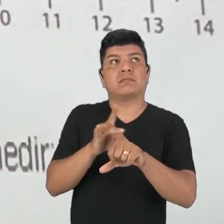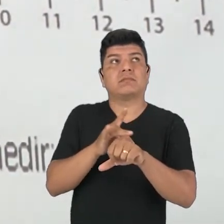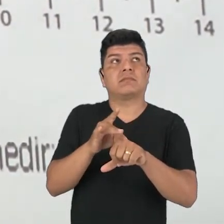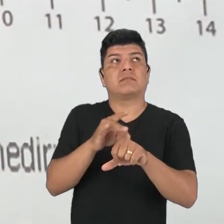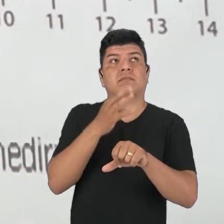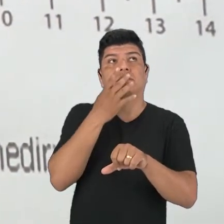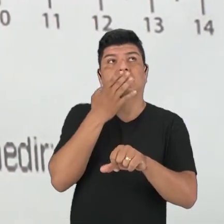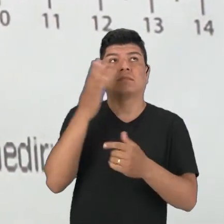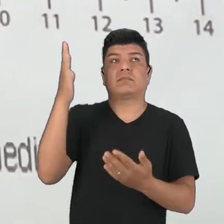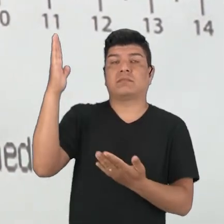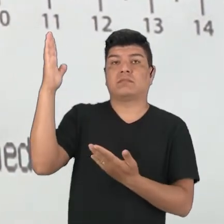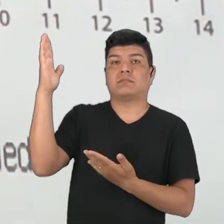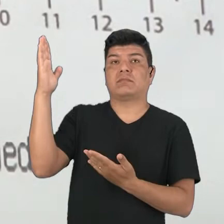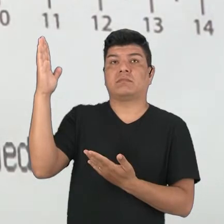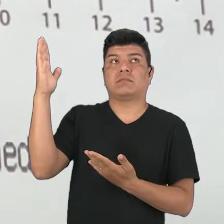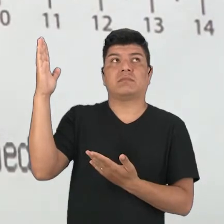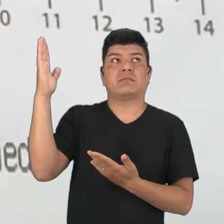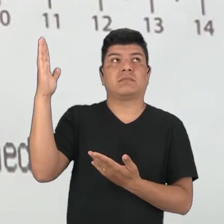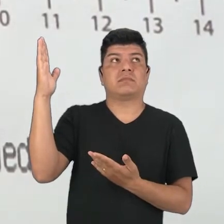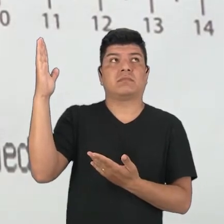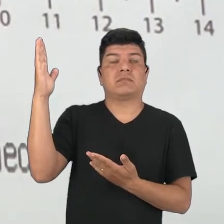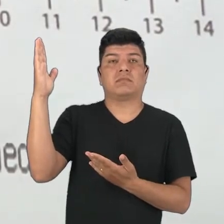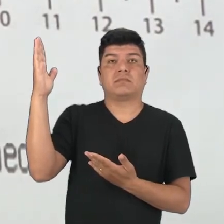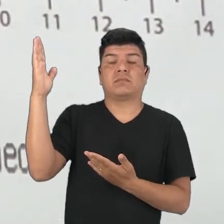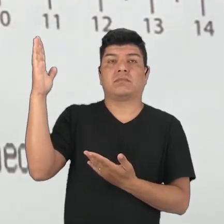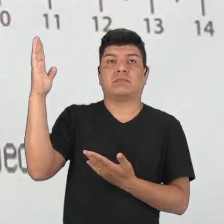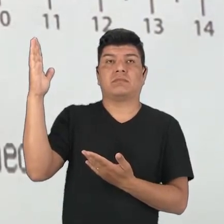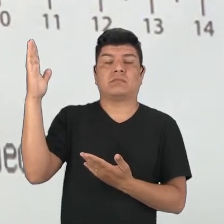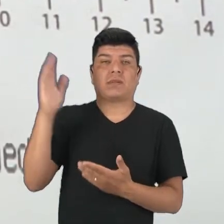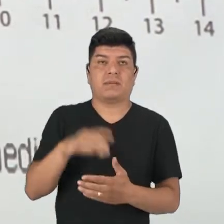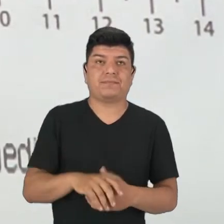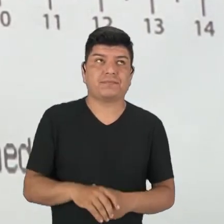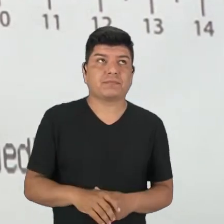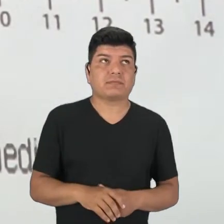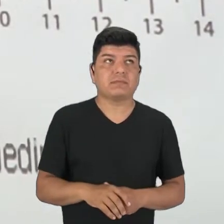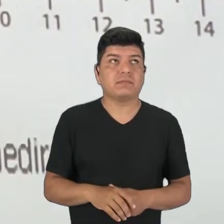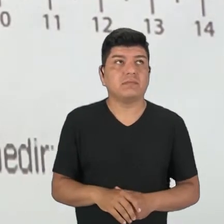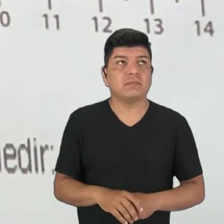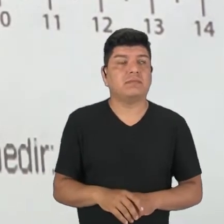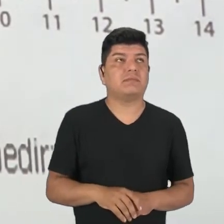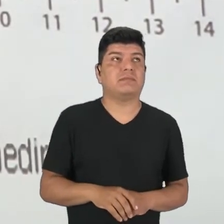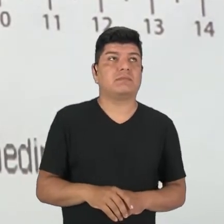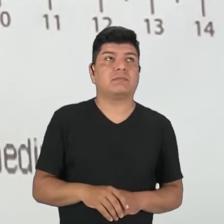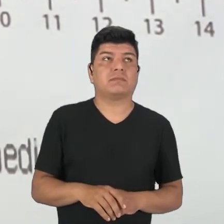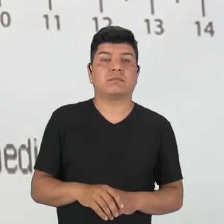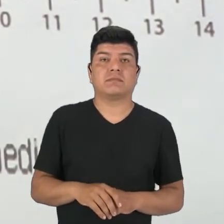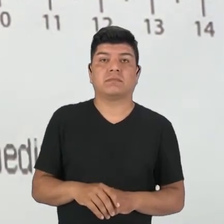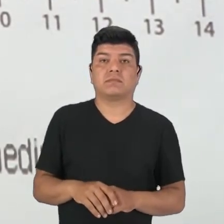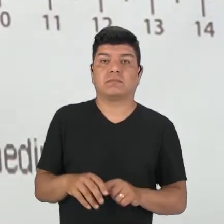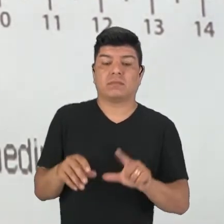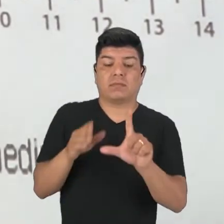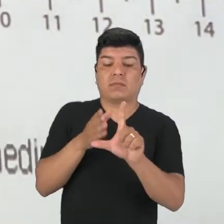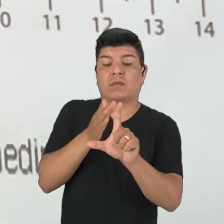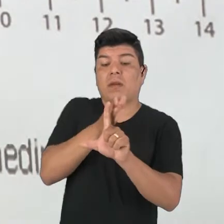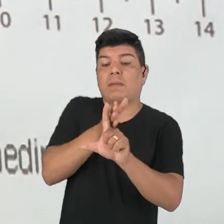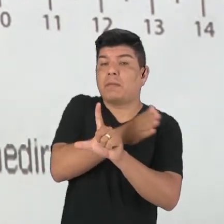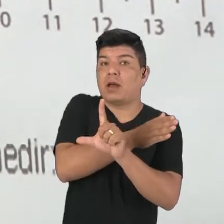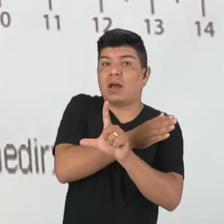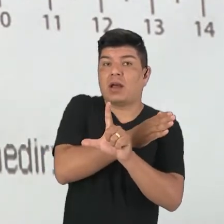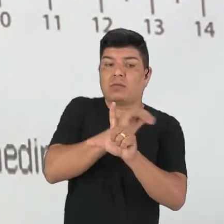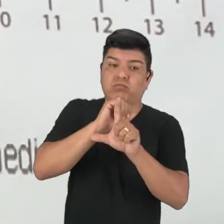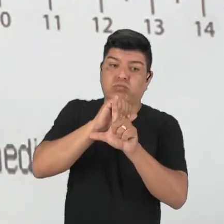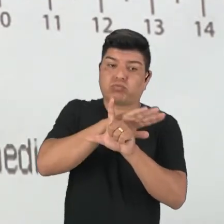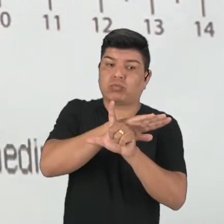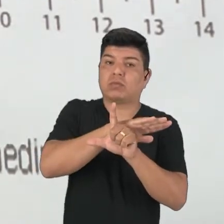tá? Aqui, ó, desconsiderando essa parte aqui da régua, tá? Com a partir do zero, tá?